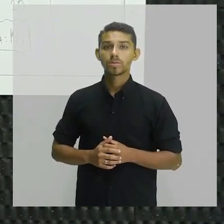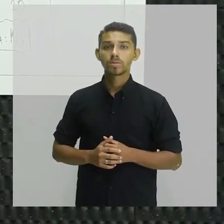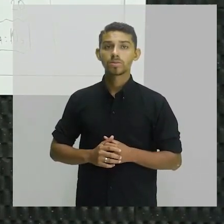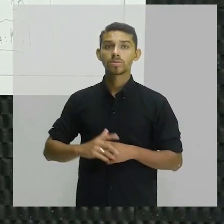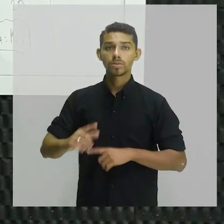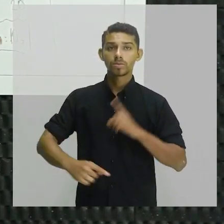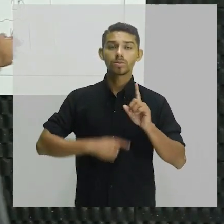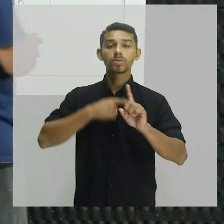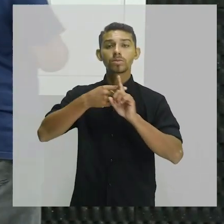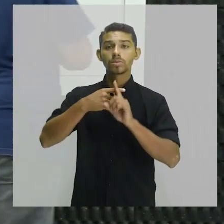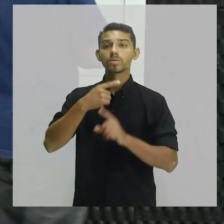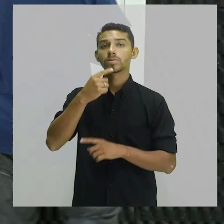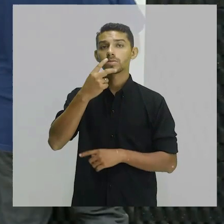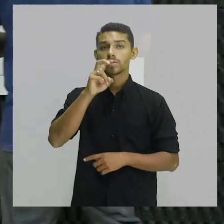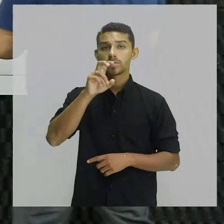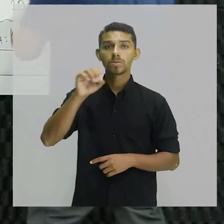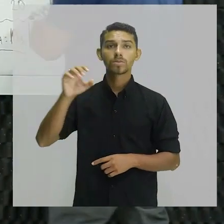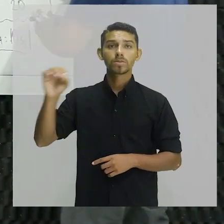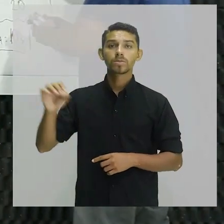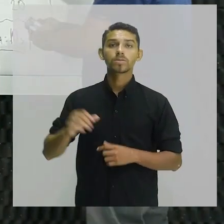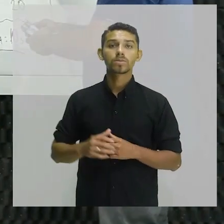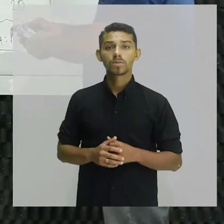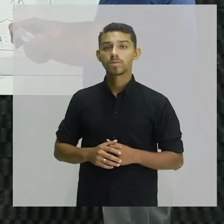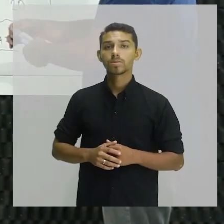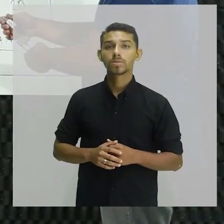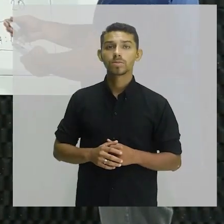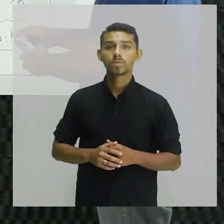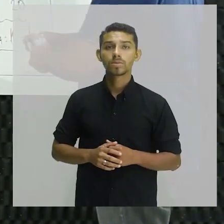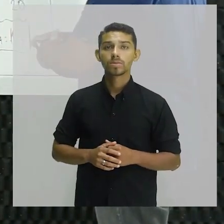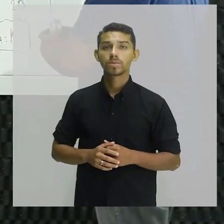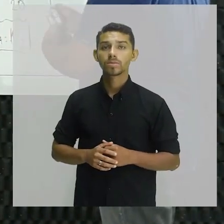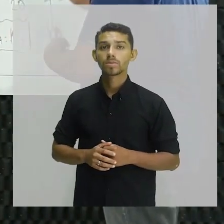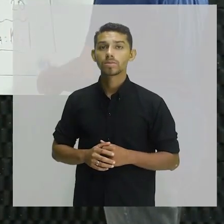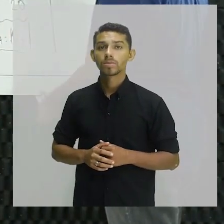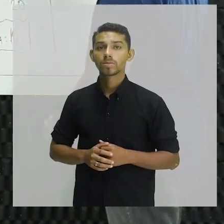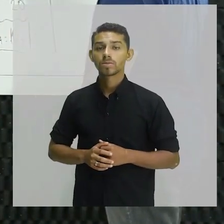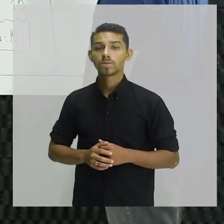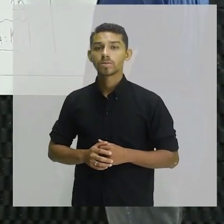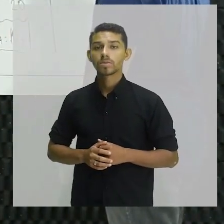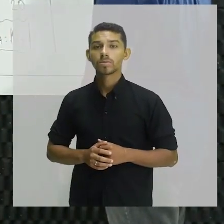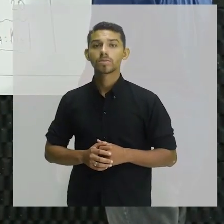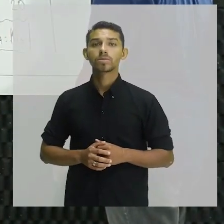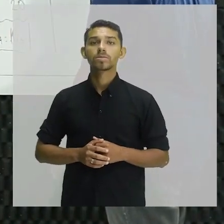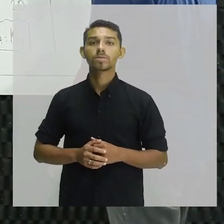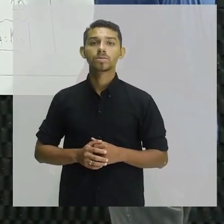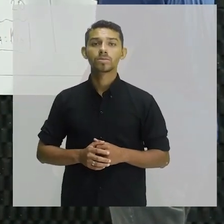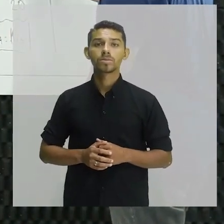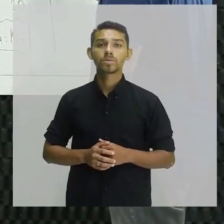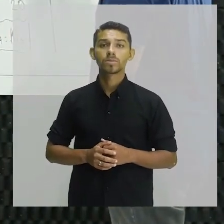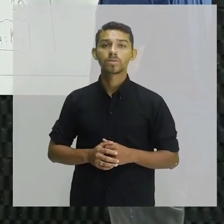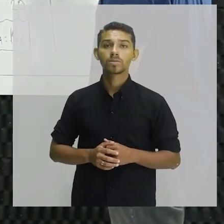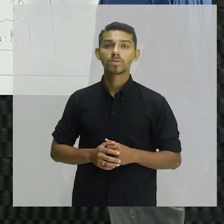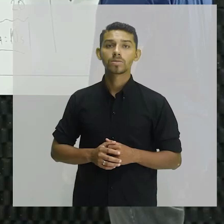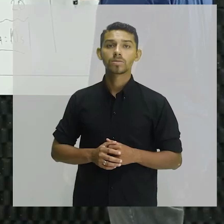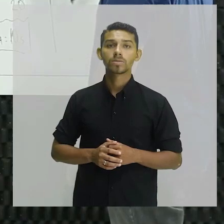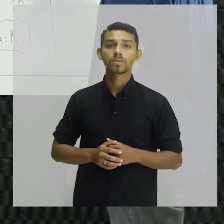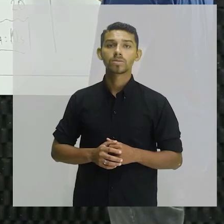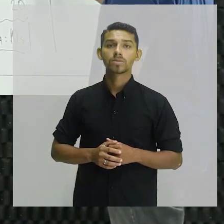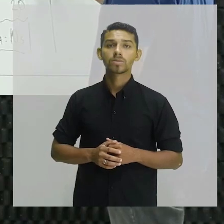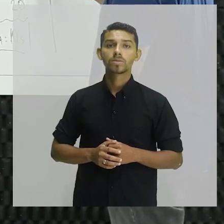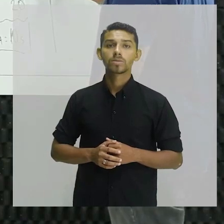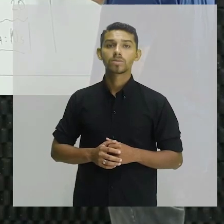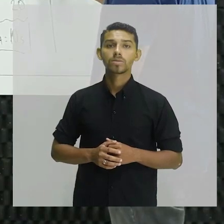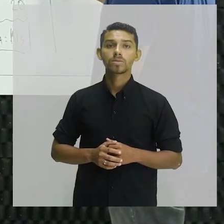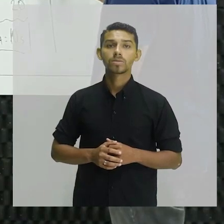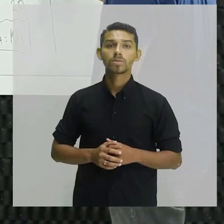metros. Então, ele vai percorrer mais 500 metros. Então, é o seguinte, nós podemos fazer o seguinte, ó. Vamos lá. Então, a velocidade